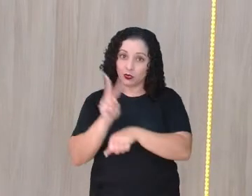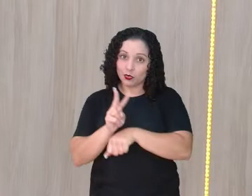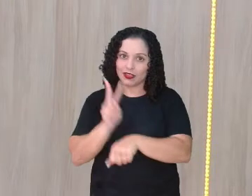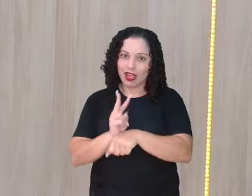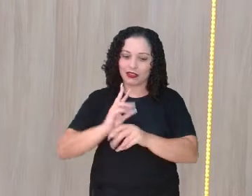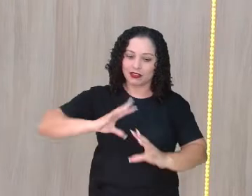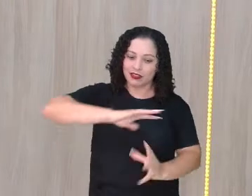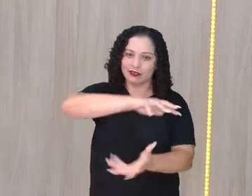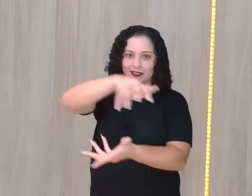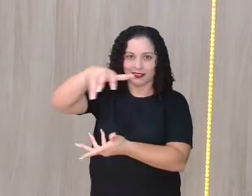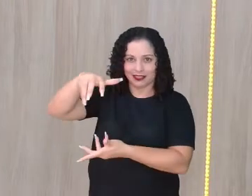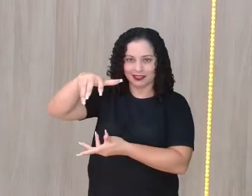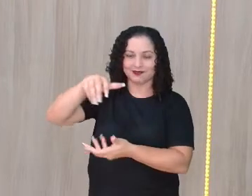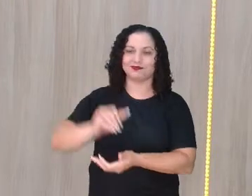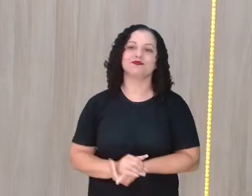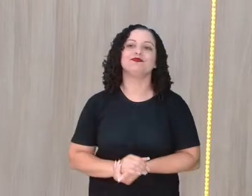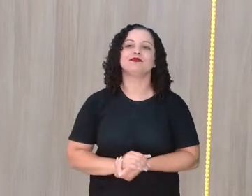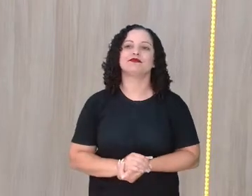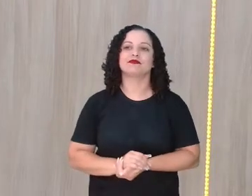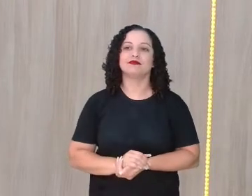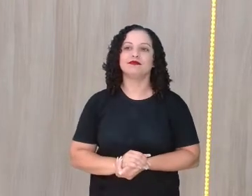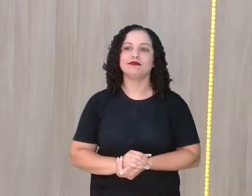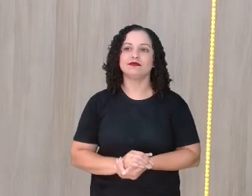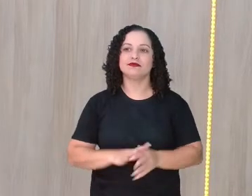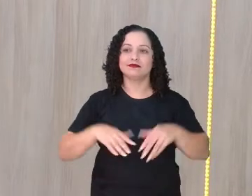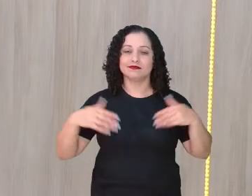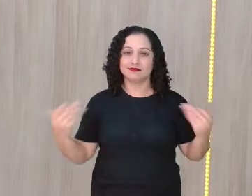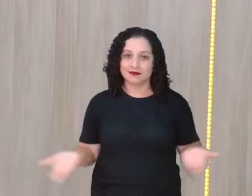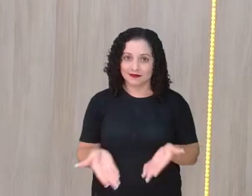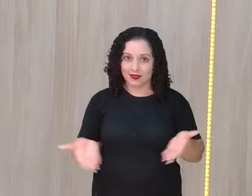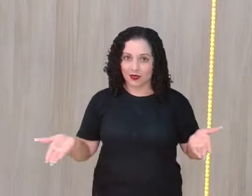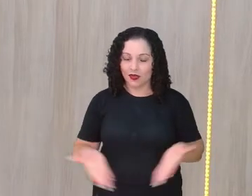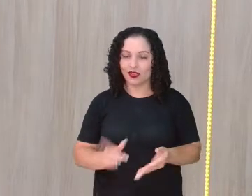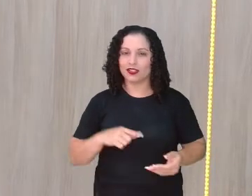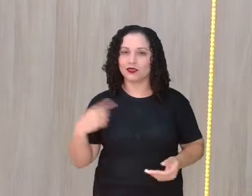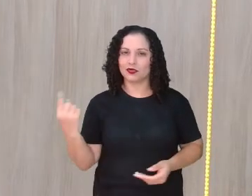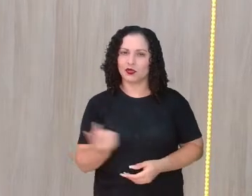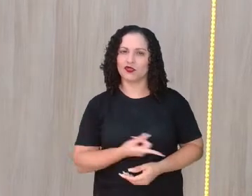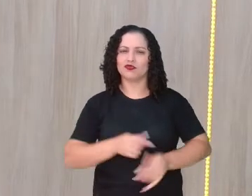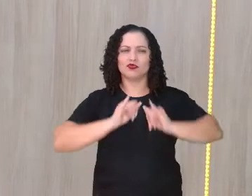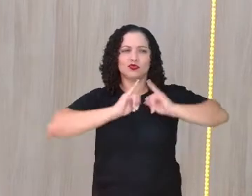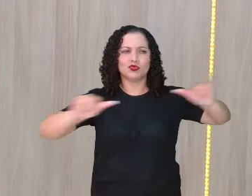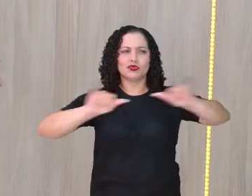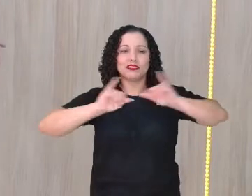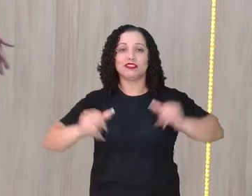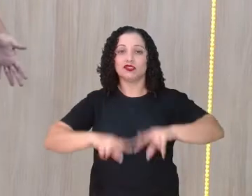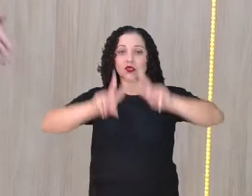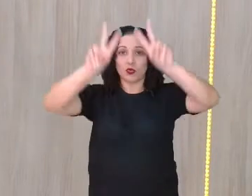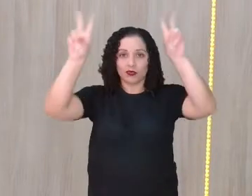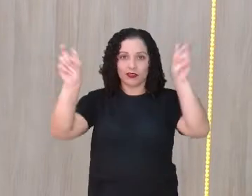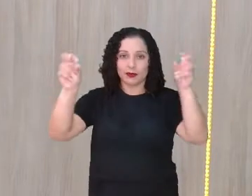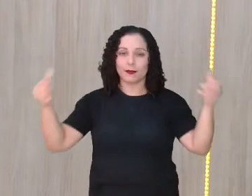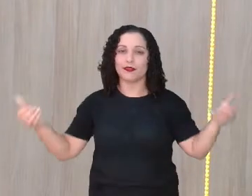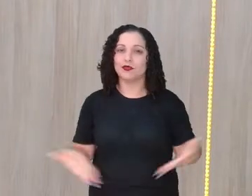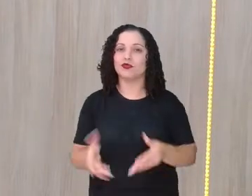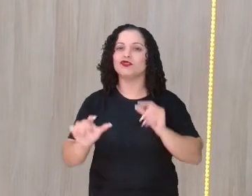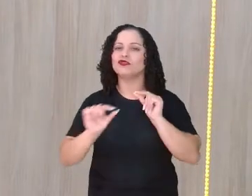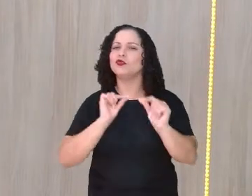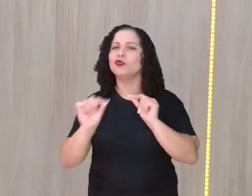nosso planeta, não é? Então, nós vamos falar de notícias. O tema da nossa aula é o quê? A gente